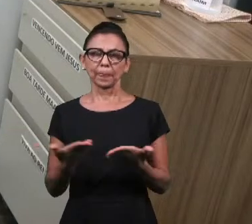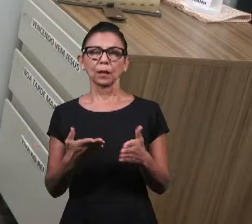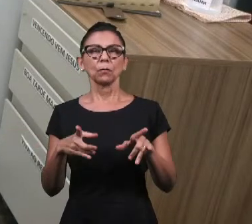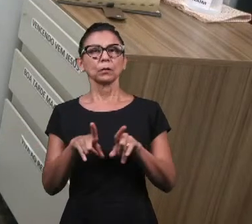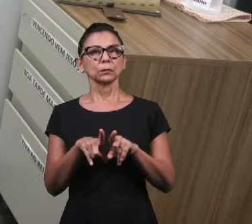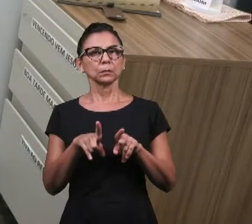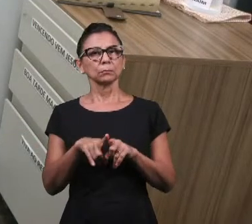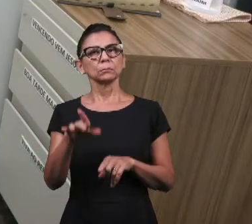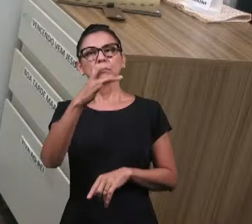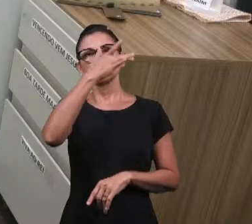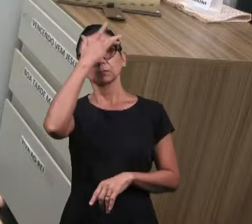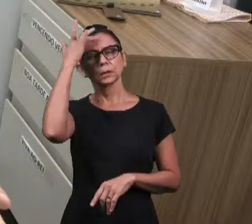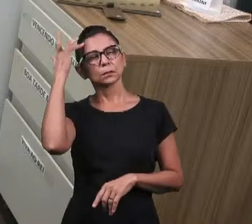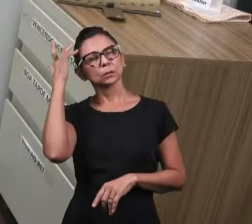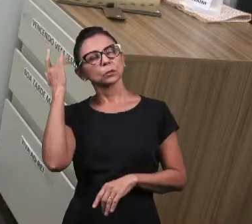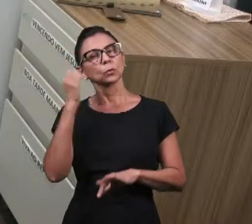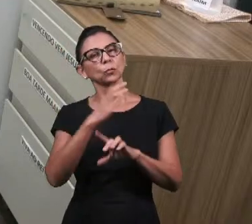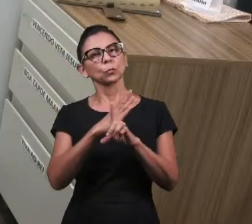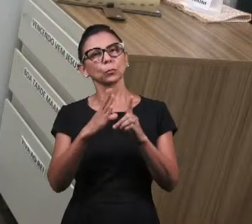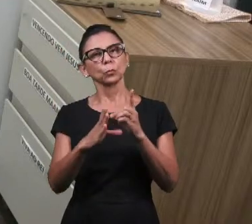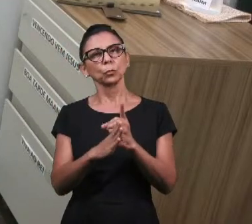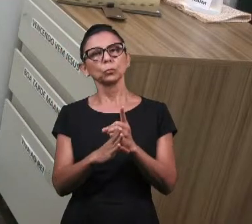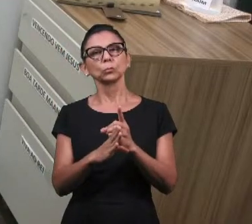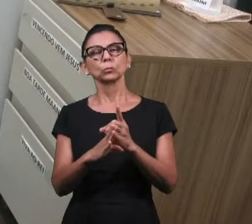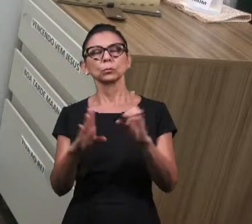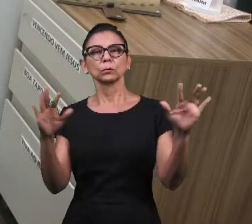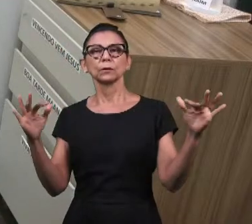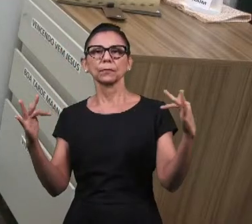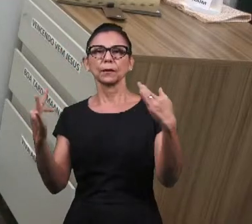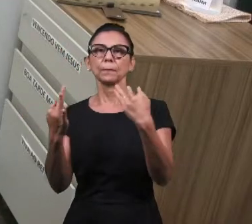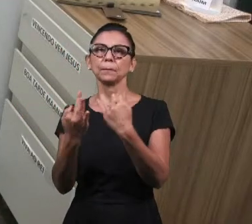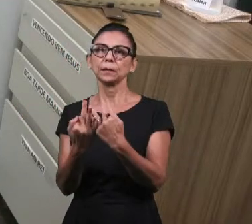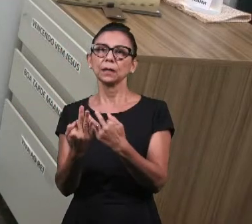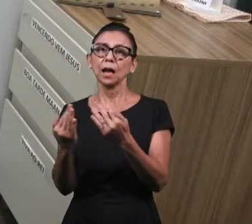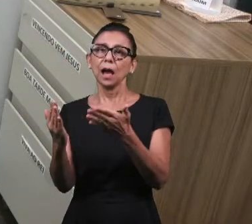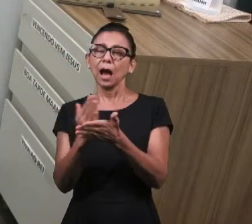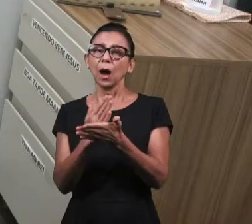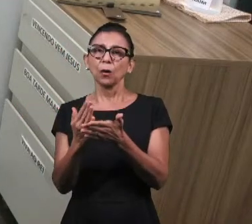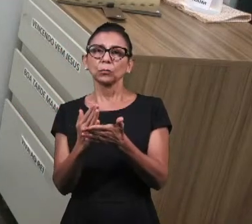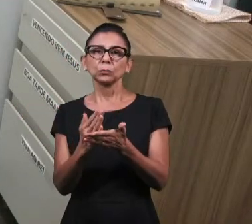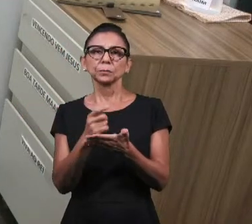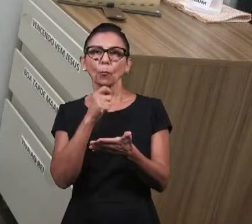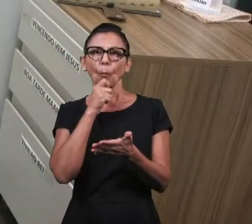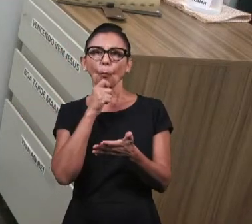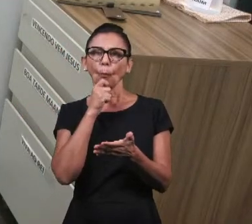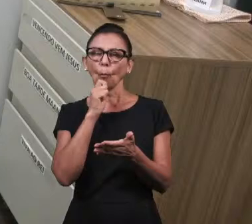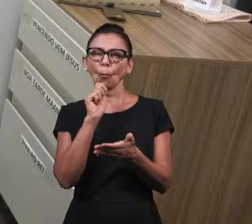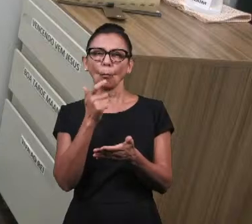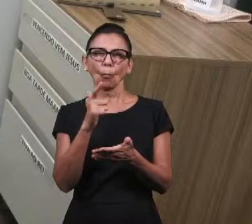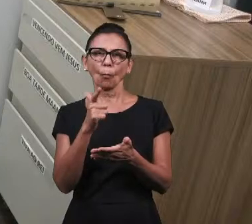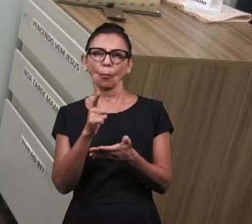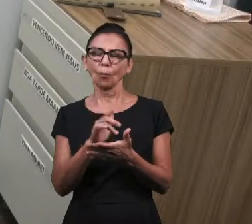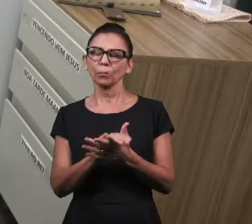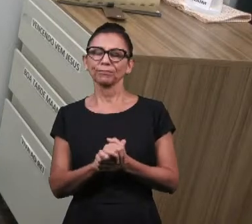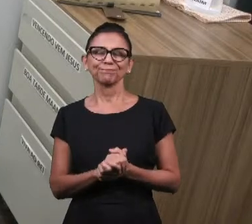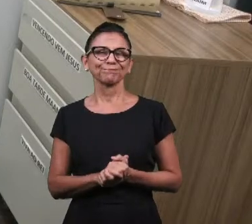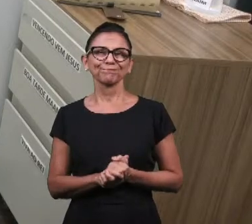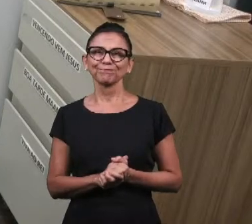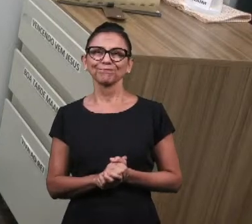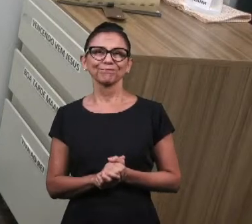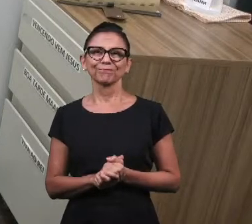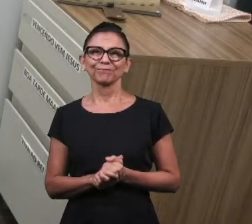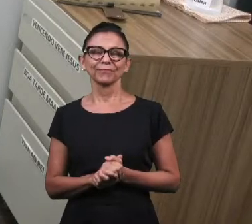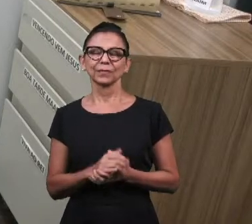no lar conosco. A família ainda não foi alcançada, mas essa pessoa que está nos assistindo, nos